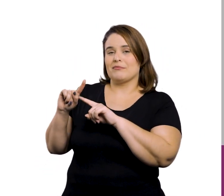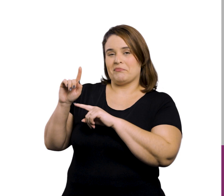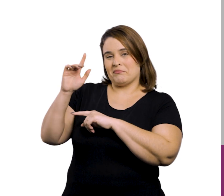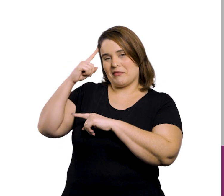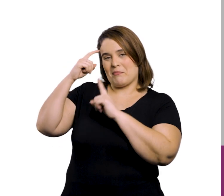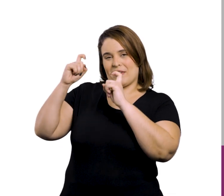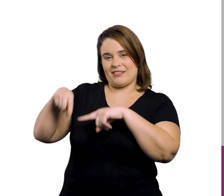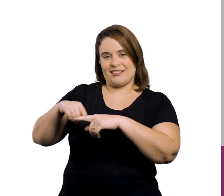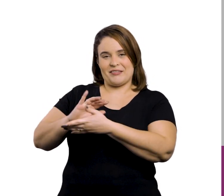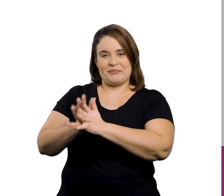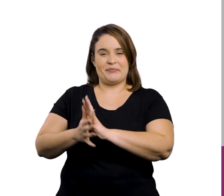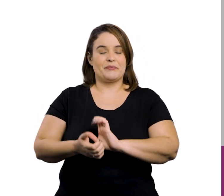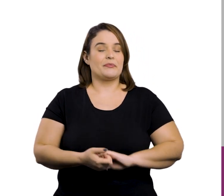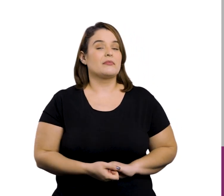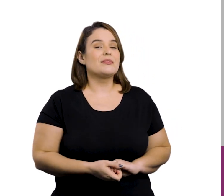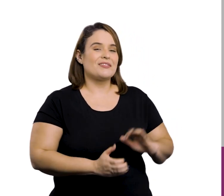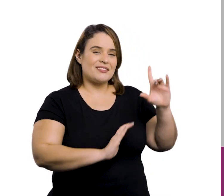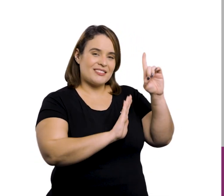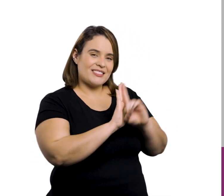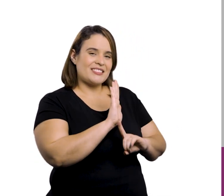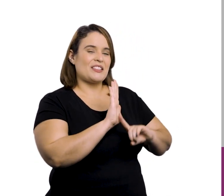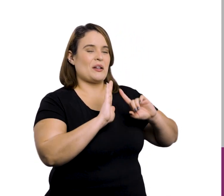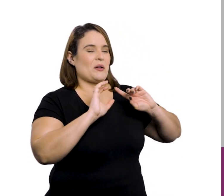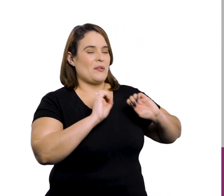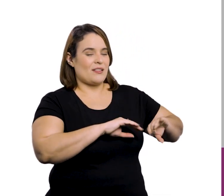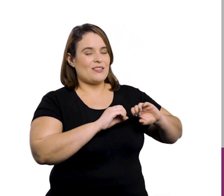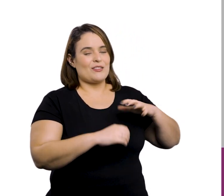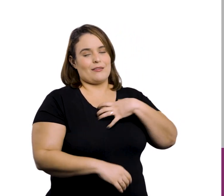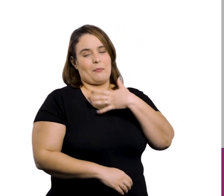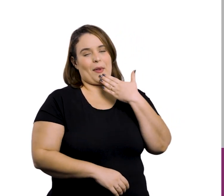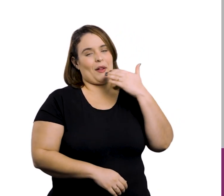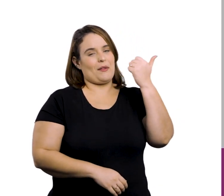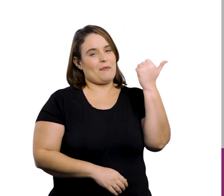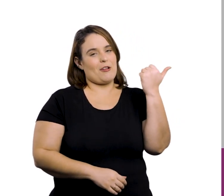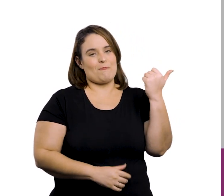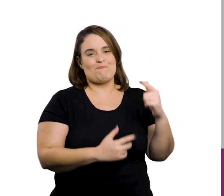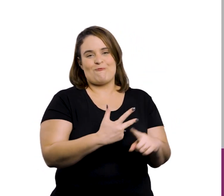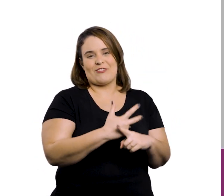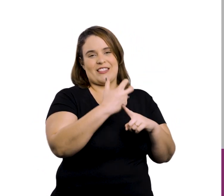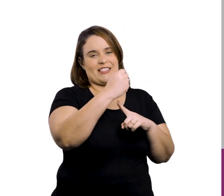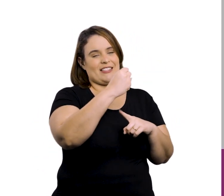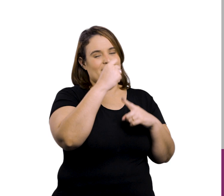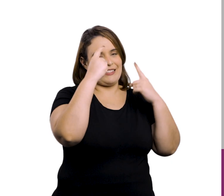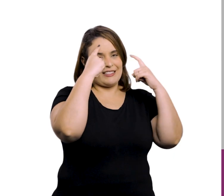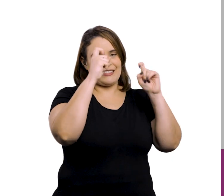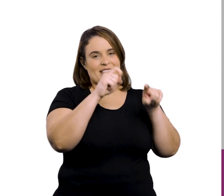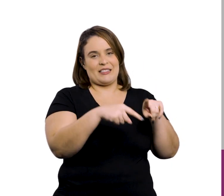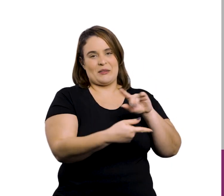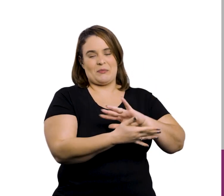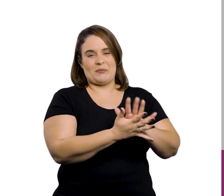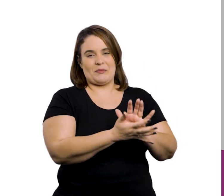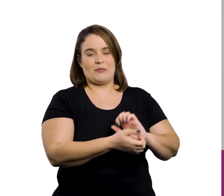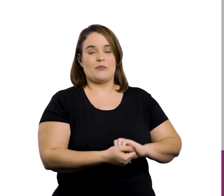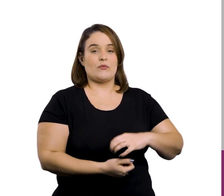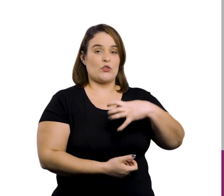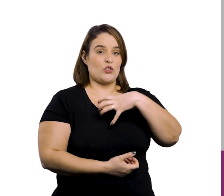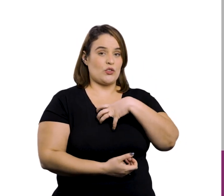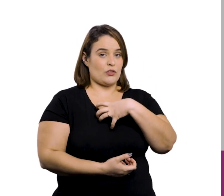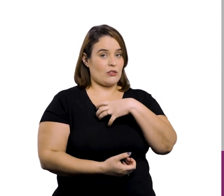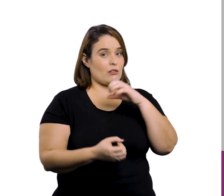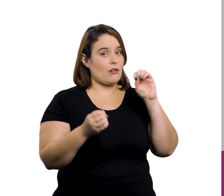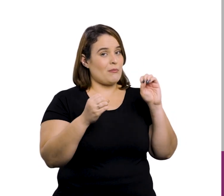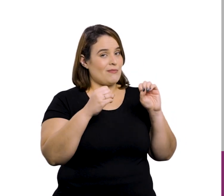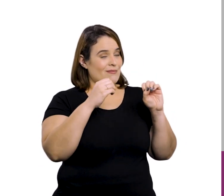a barbárie? A realização do direito à educação é o melhor caminho para vencermos a barbárie. A missão